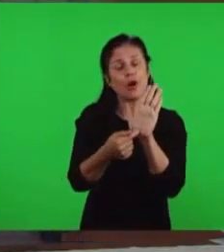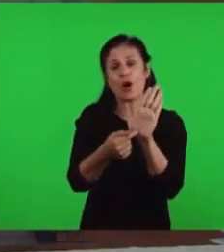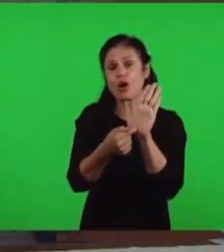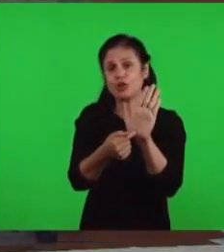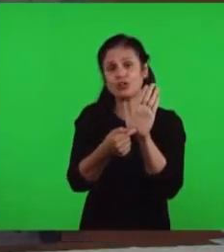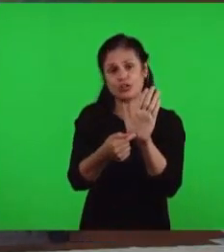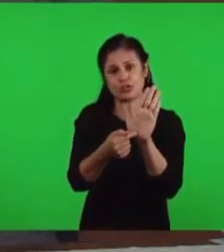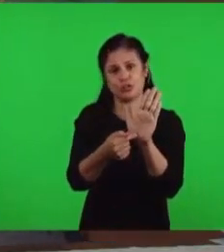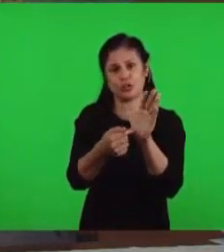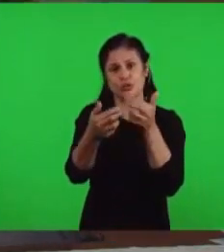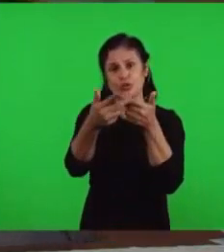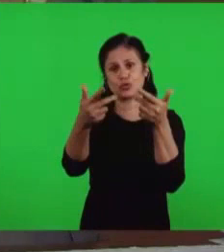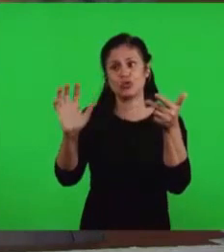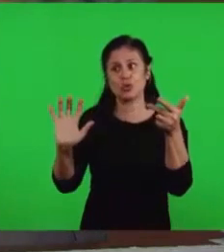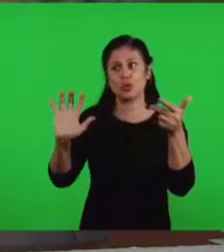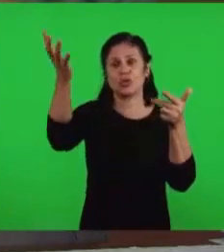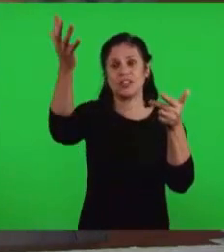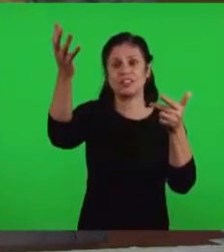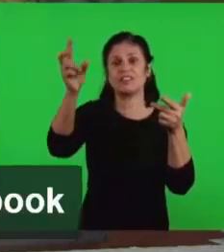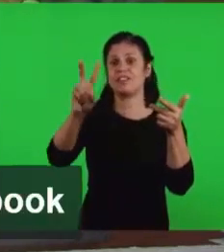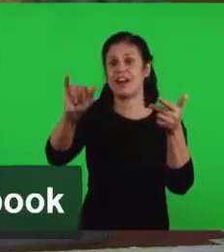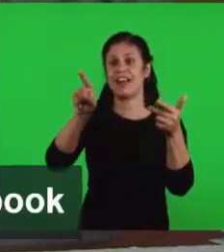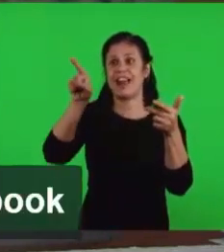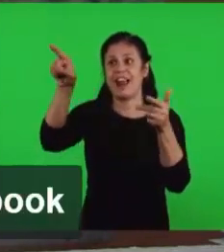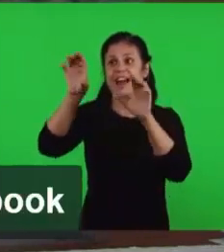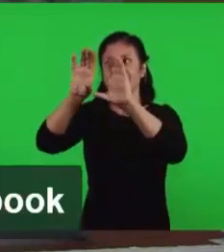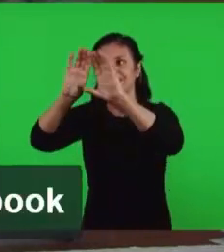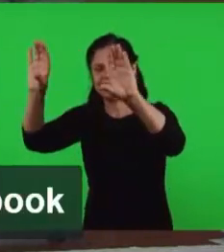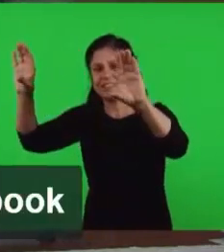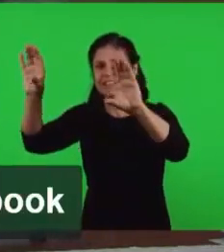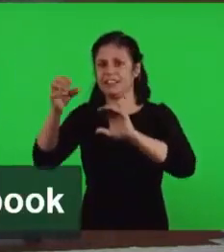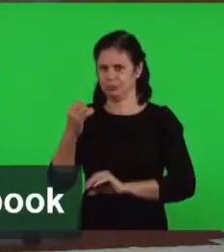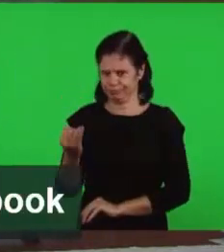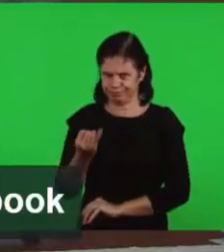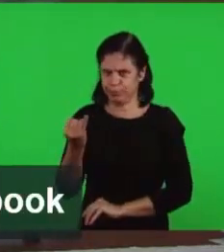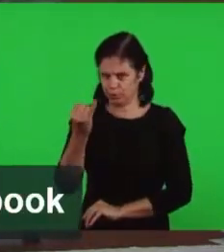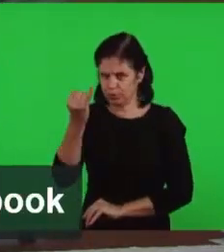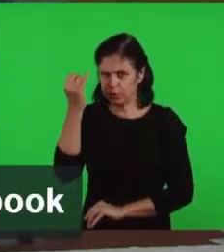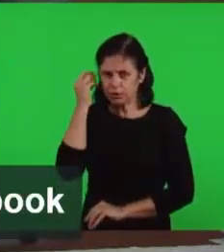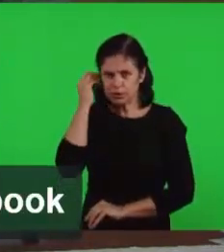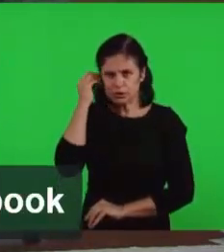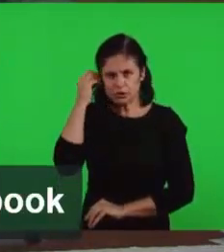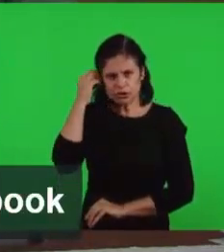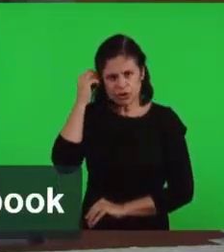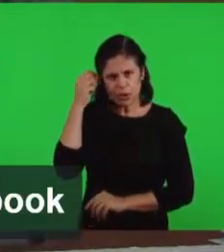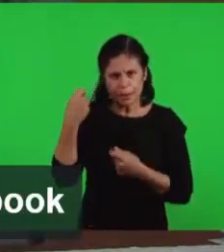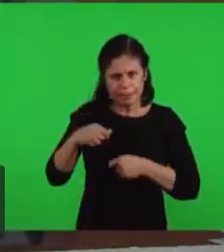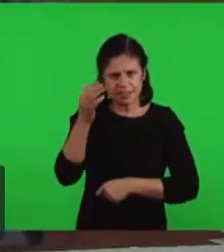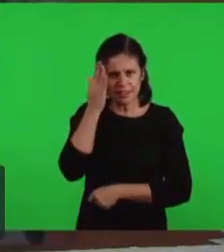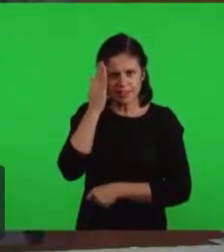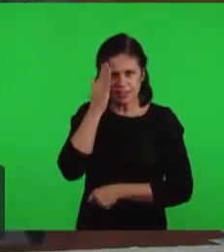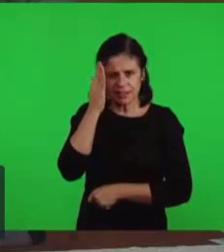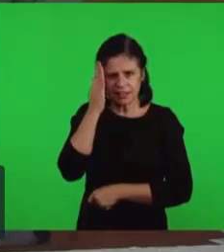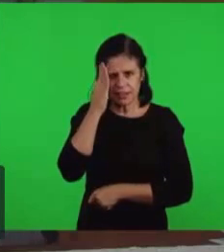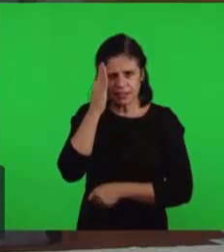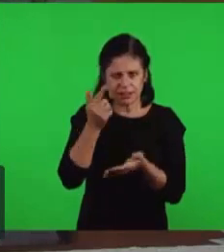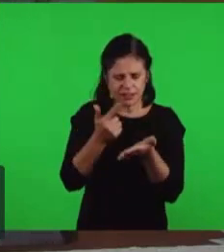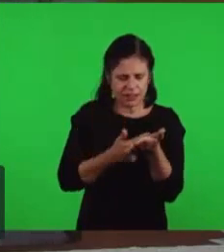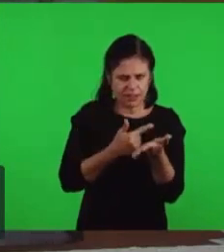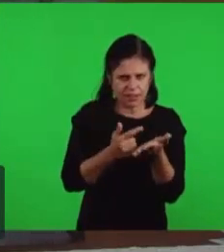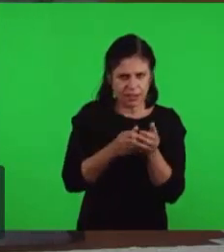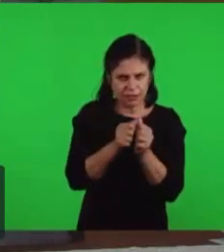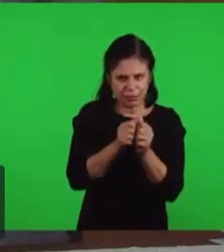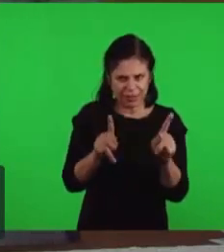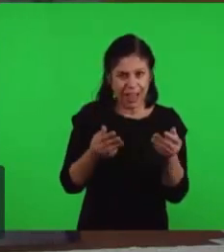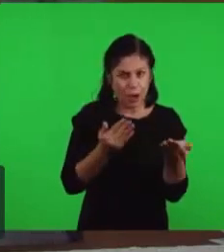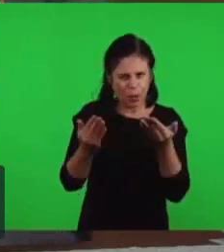com a eternidade Vamos chegar lá então é muito importante entender que o livro de Apocalipse tem